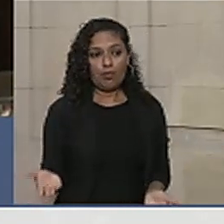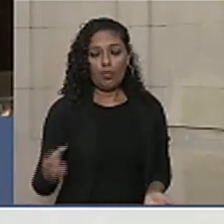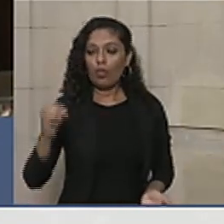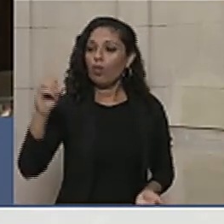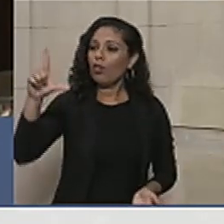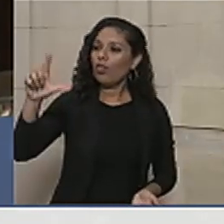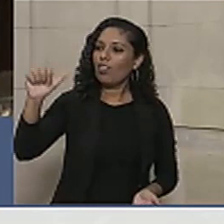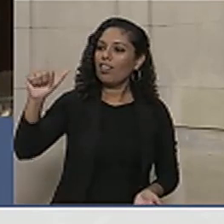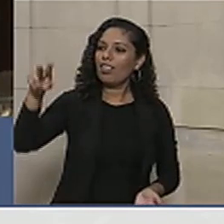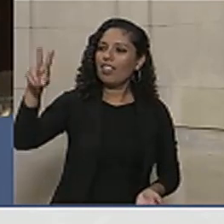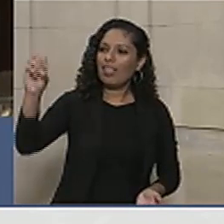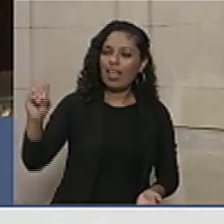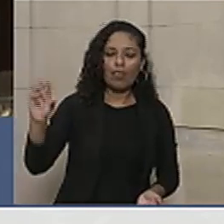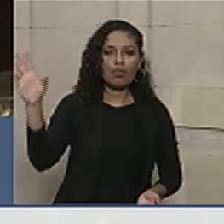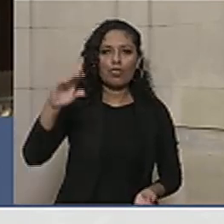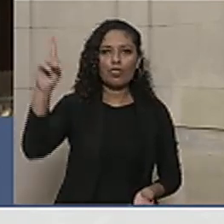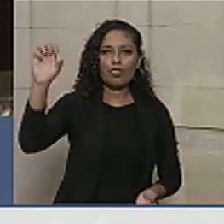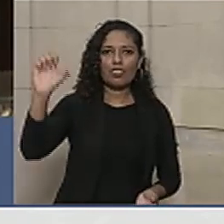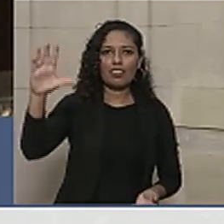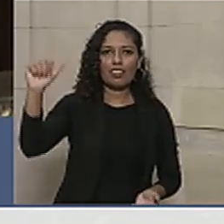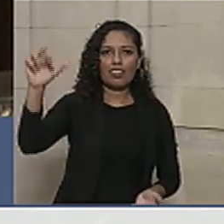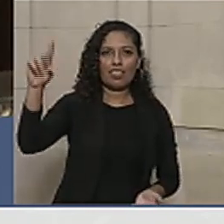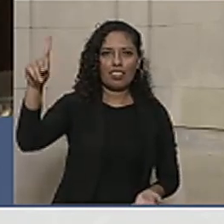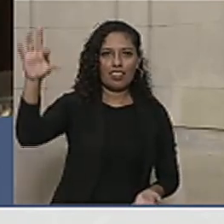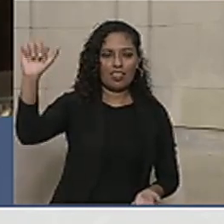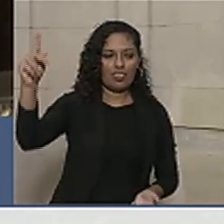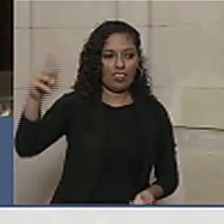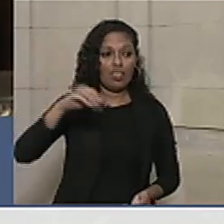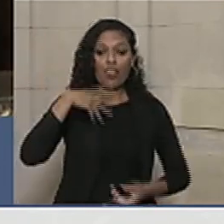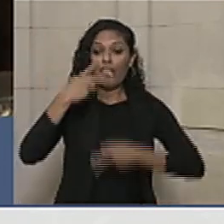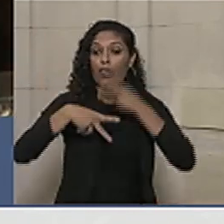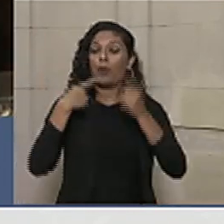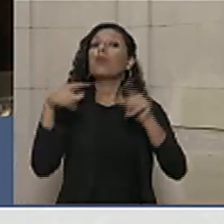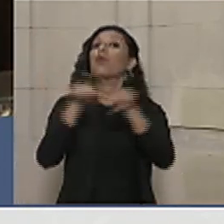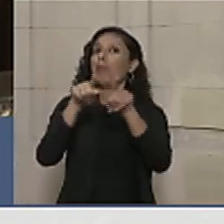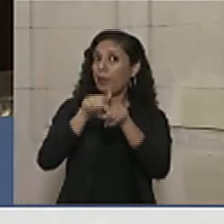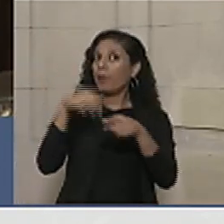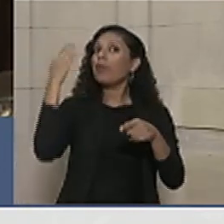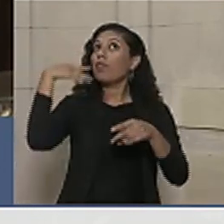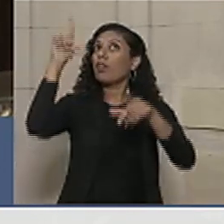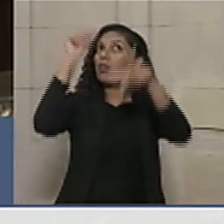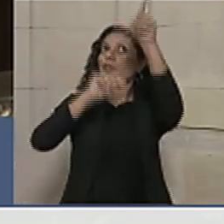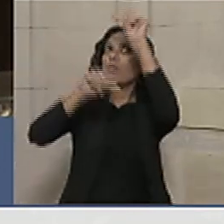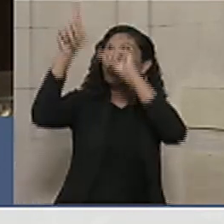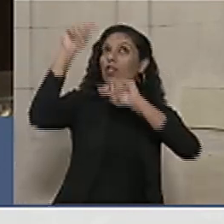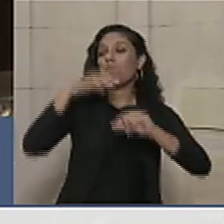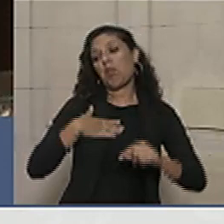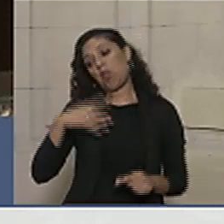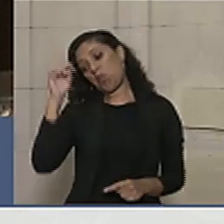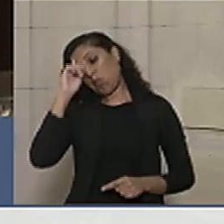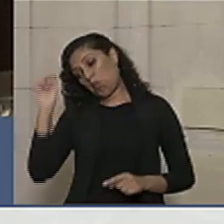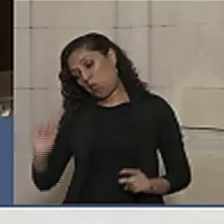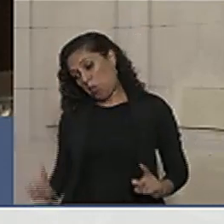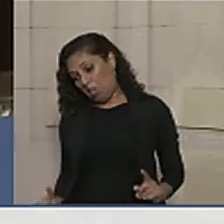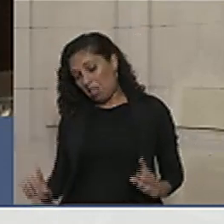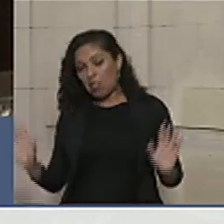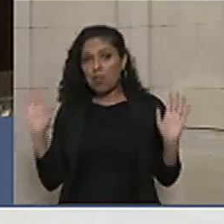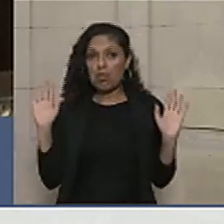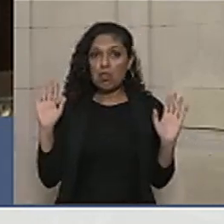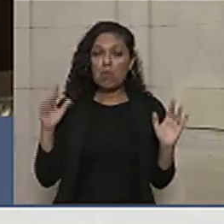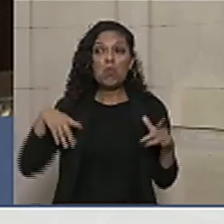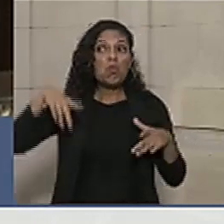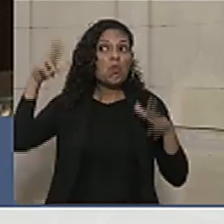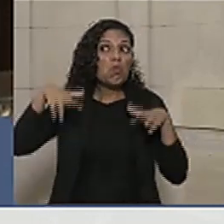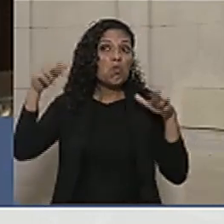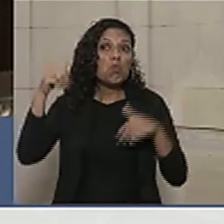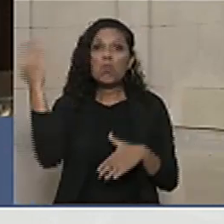Olavo de Carvalho, que dizem que também é astrólogo, e eu também o sou, amador, nunca o